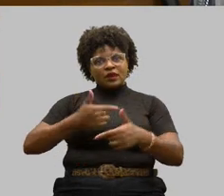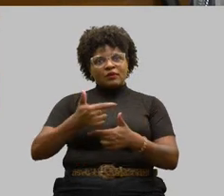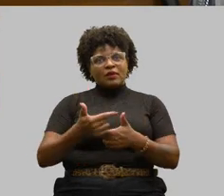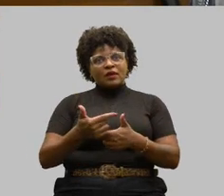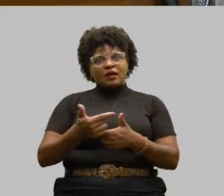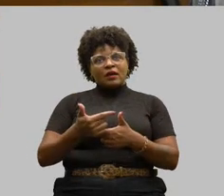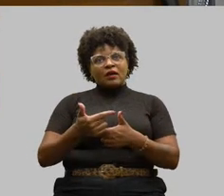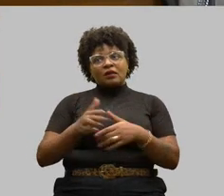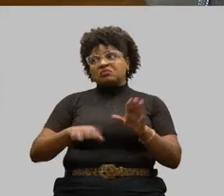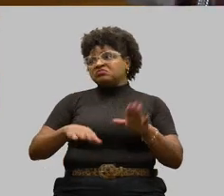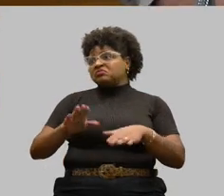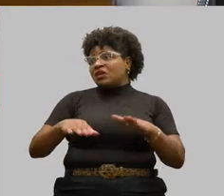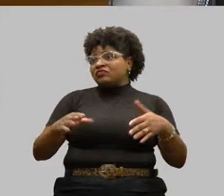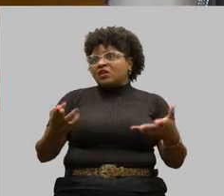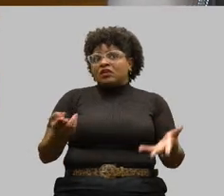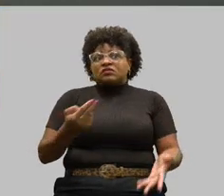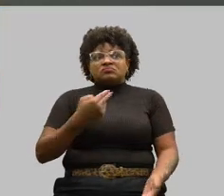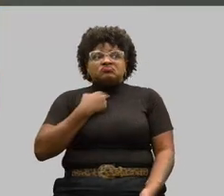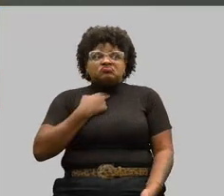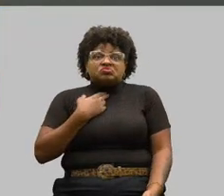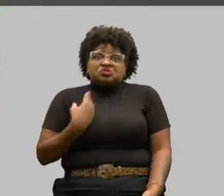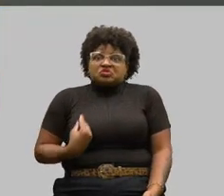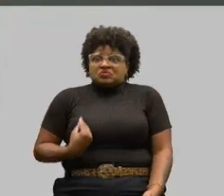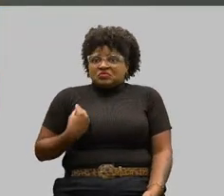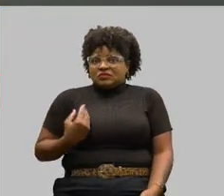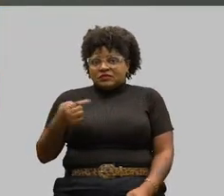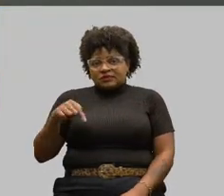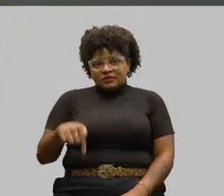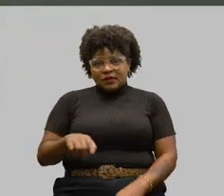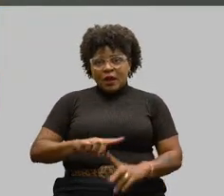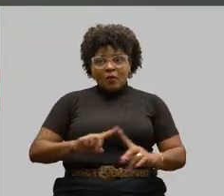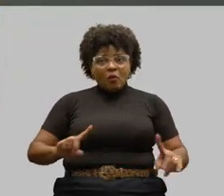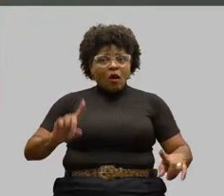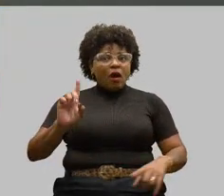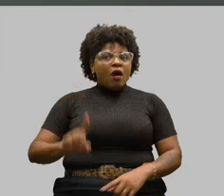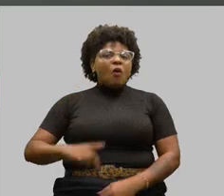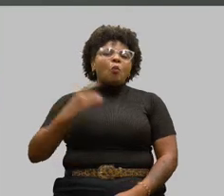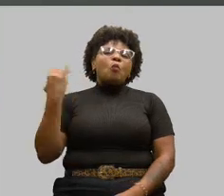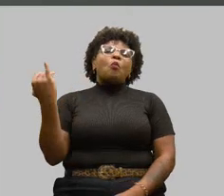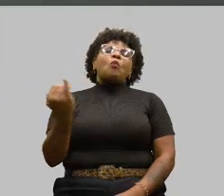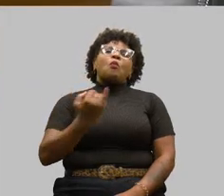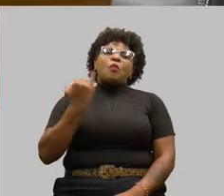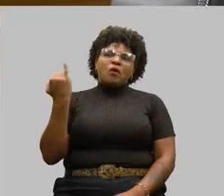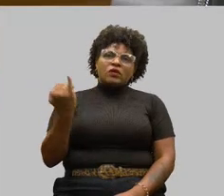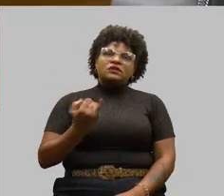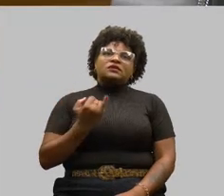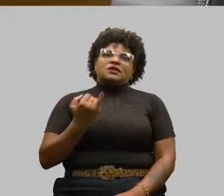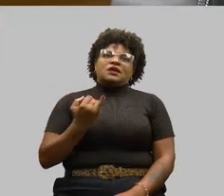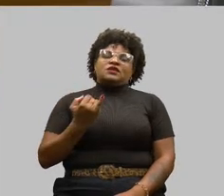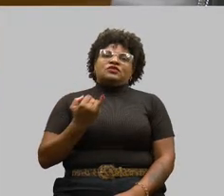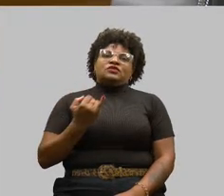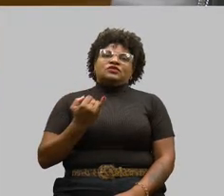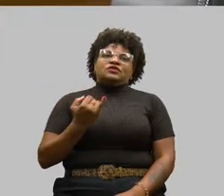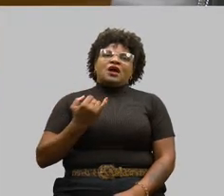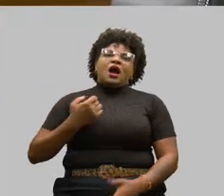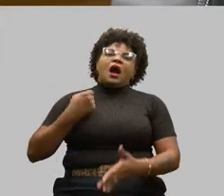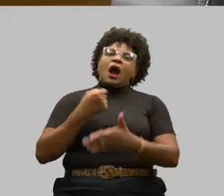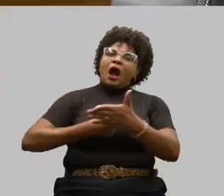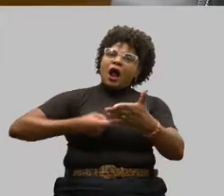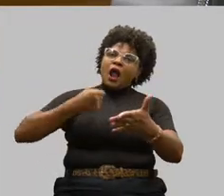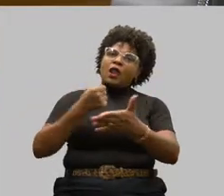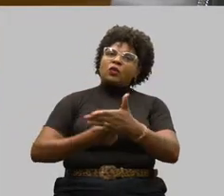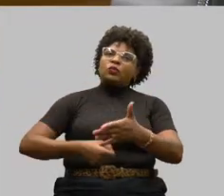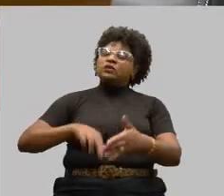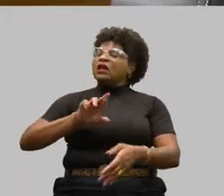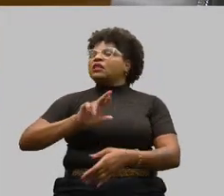podido comparecer mas é importante que a gente diga que a gente luta não só pela inclusão